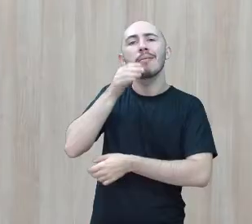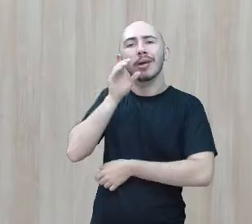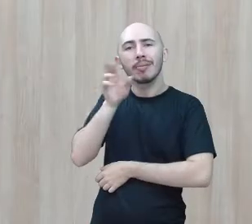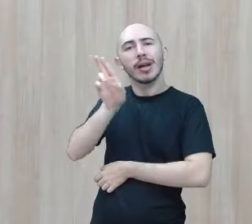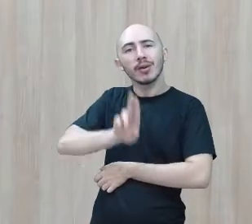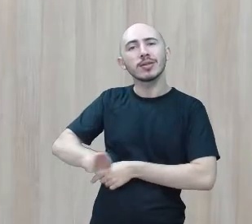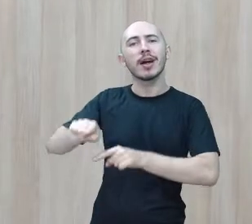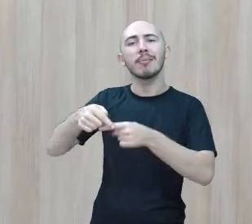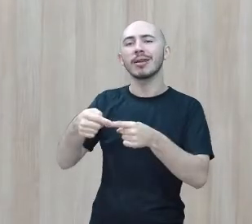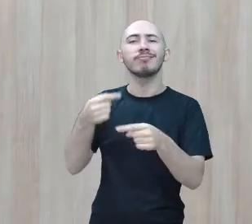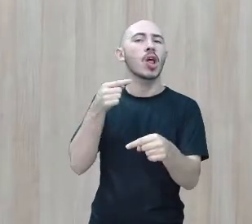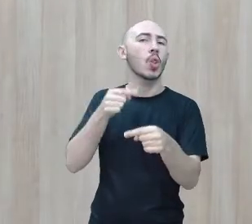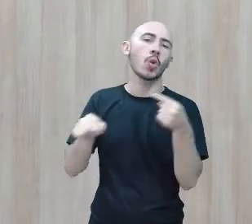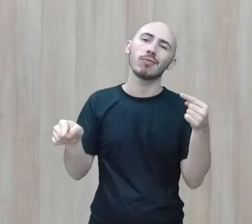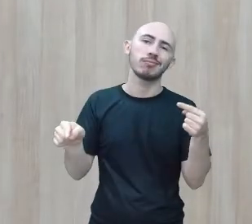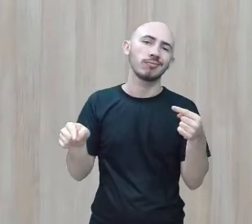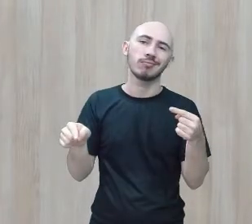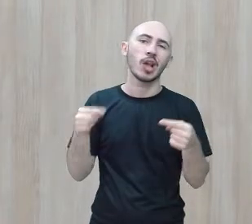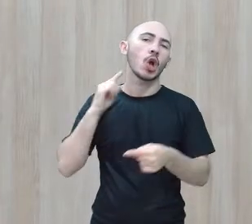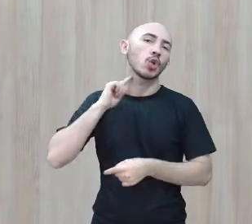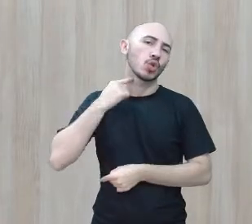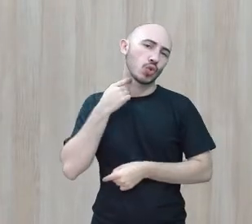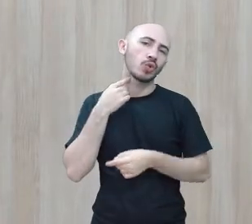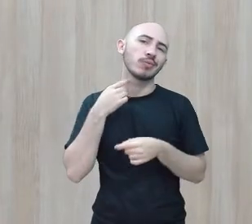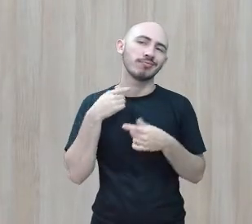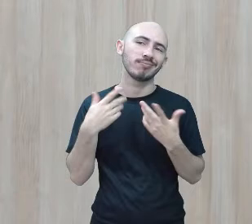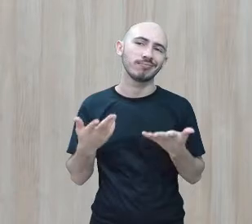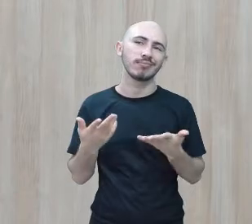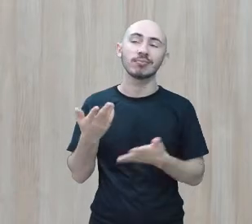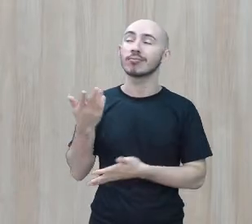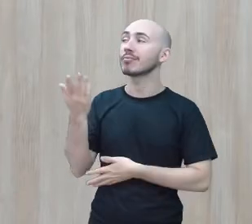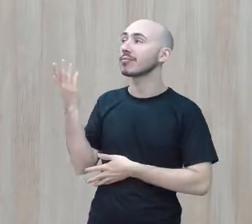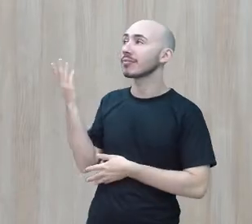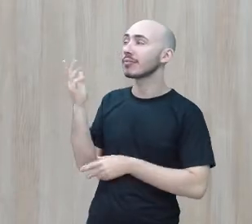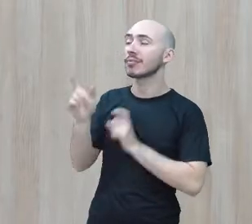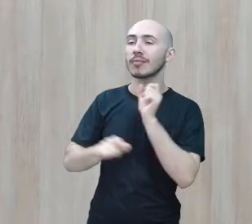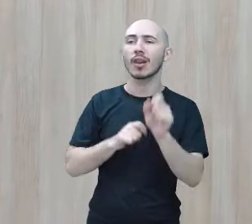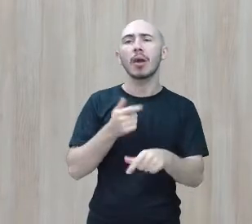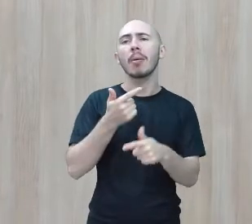para o consumo. Mas,